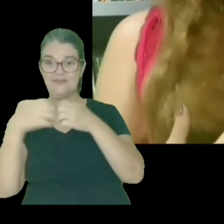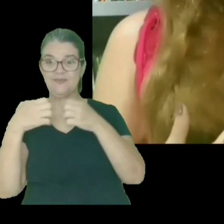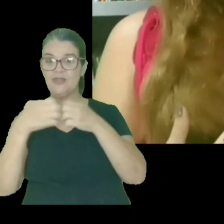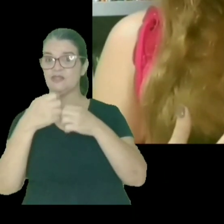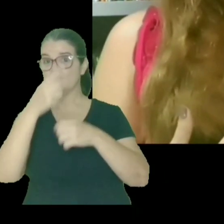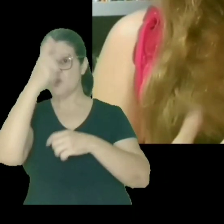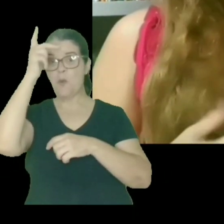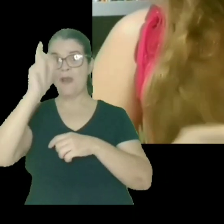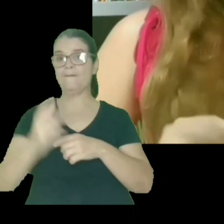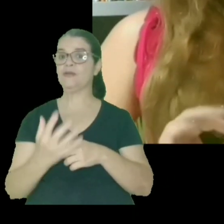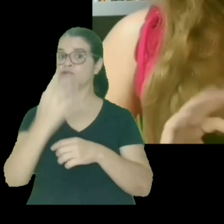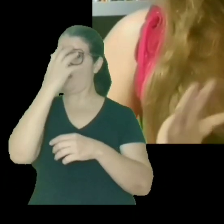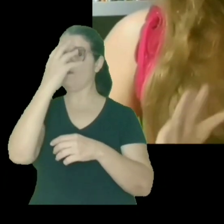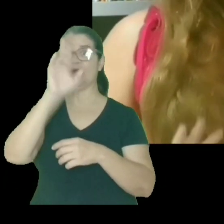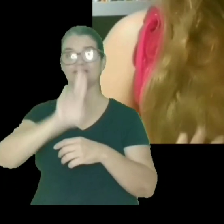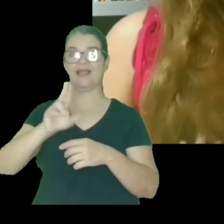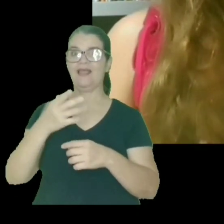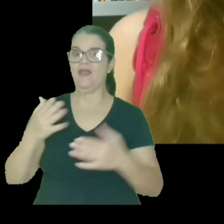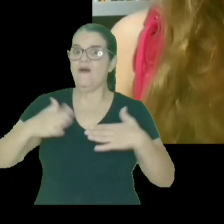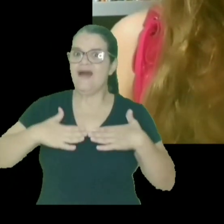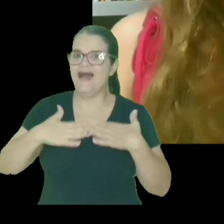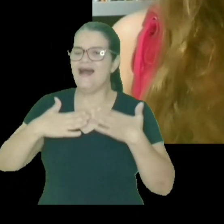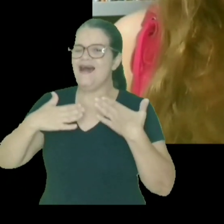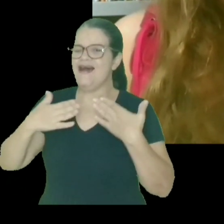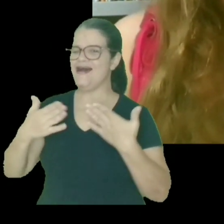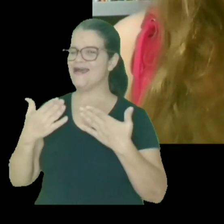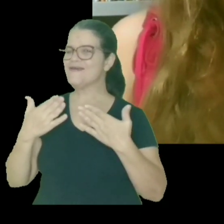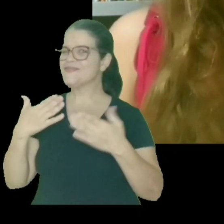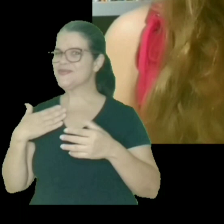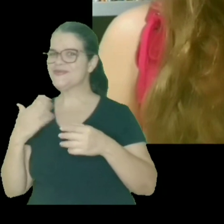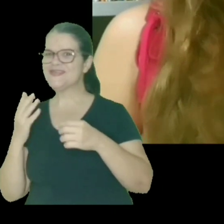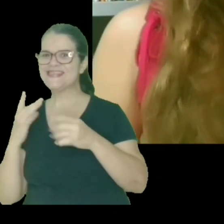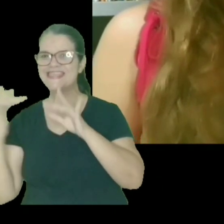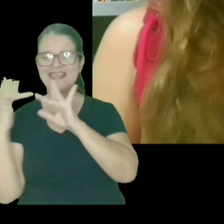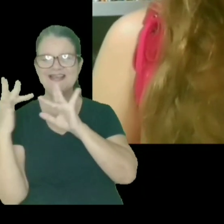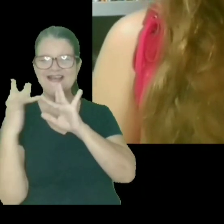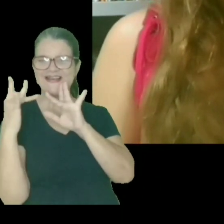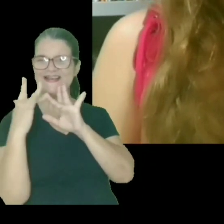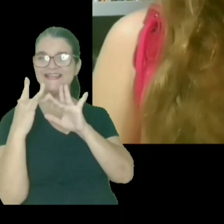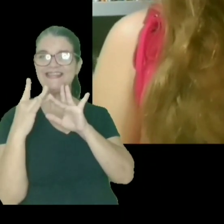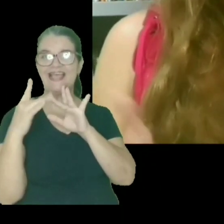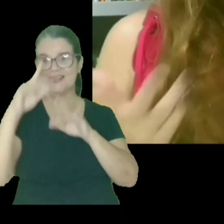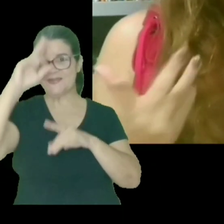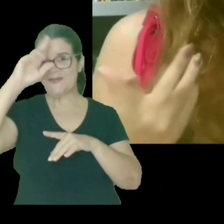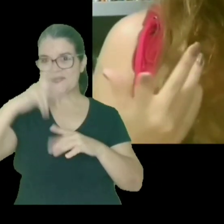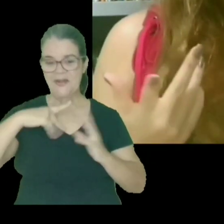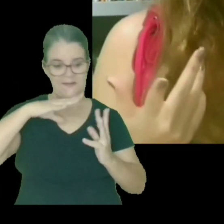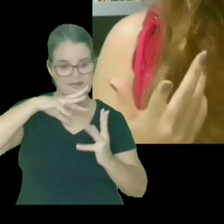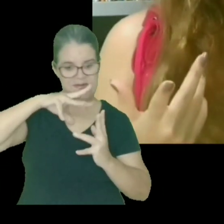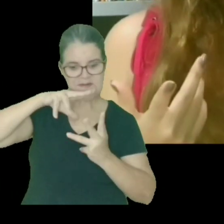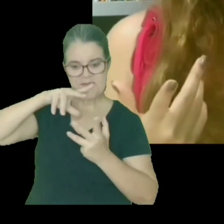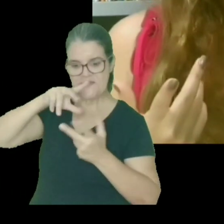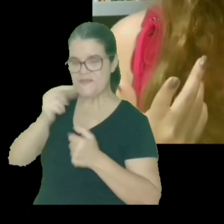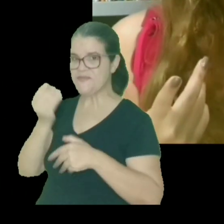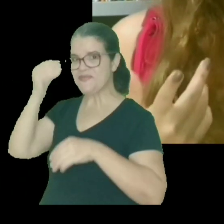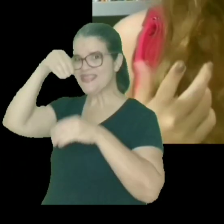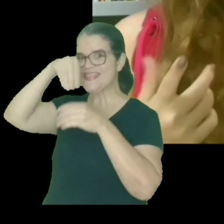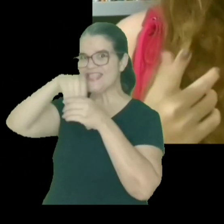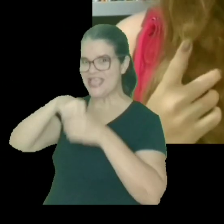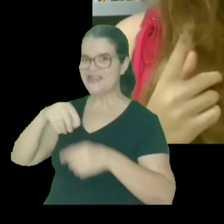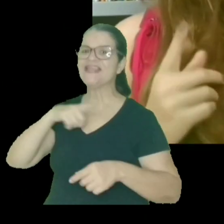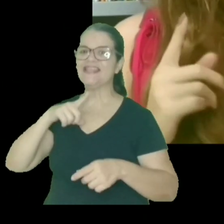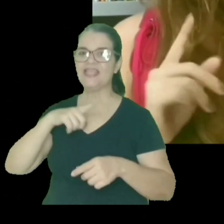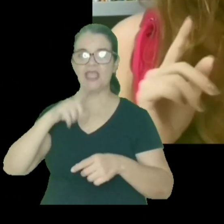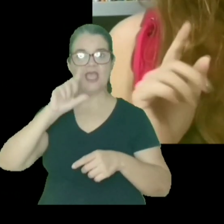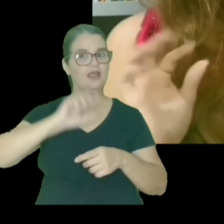falava comigo, eu de súbito entrava no contato indispensável com o meu mundo interior, que não